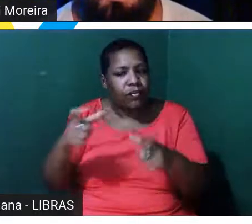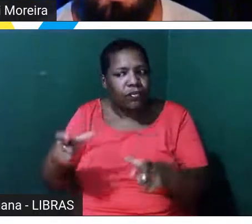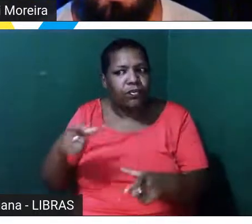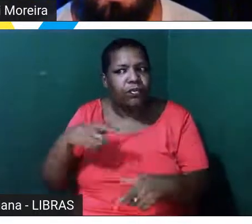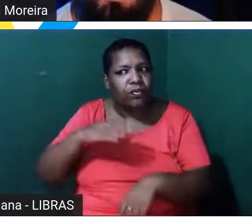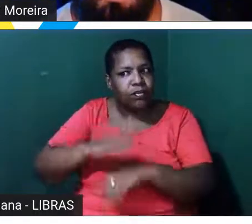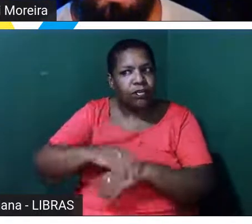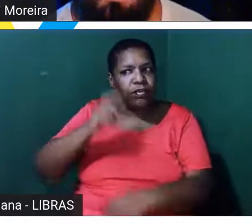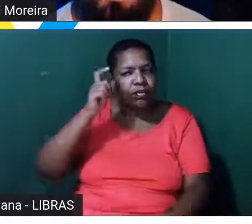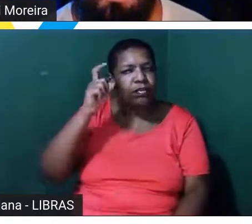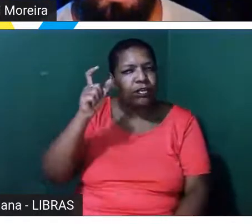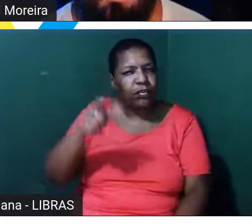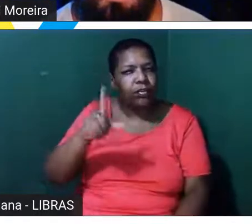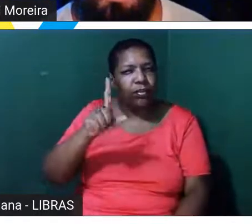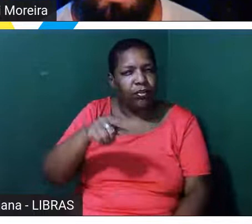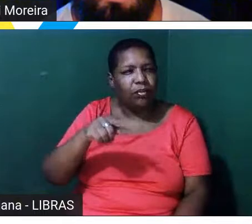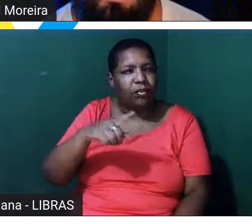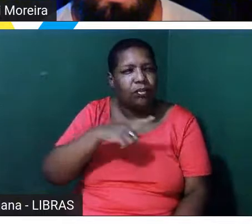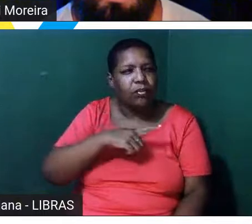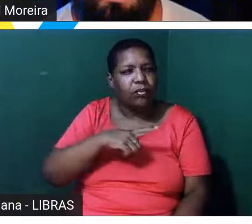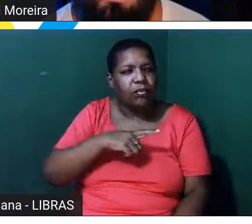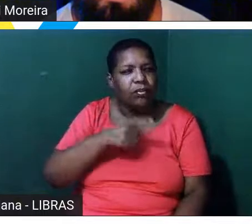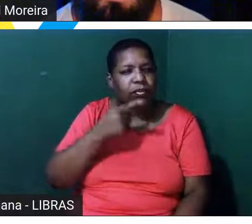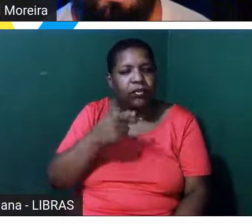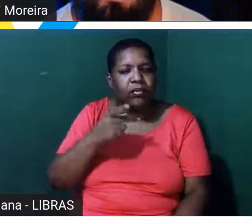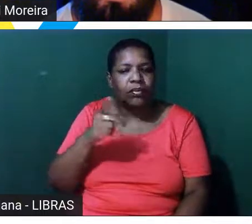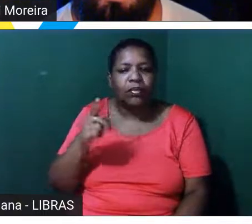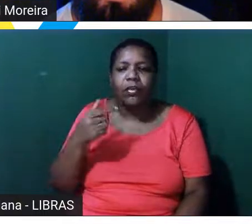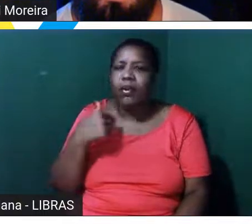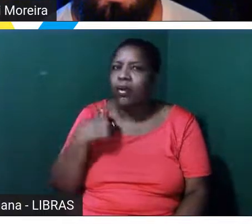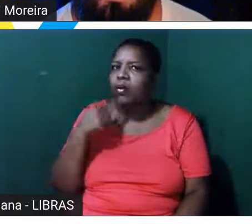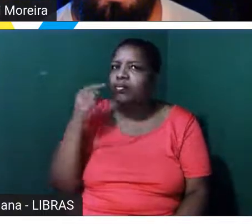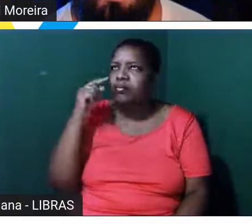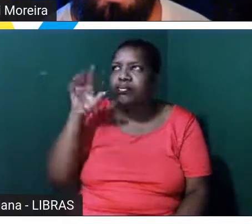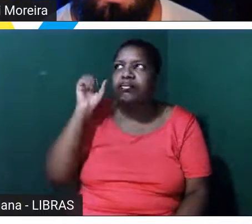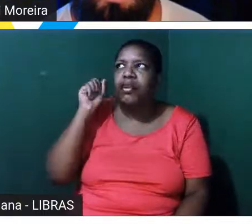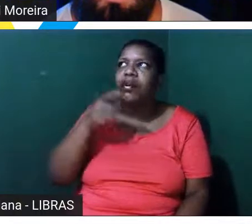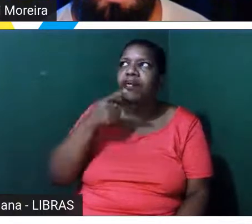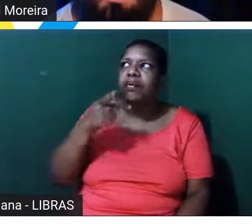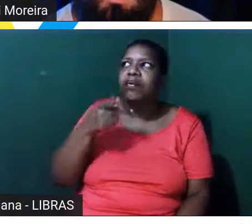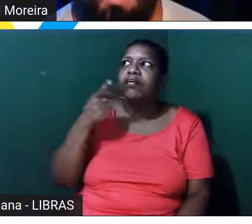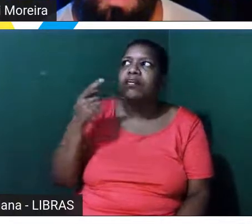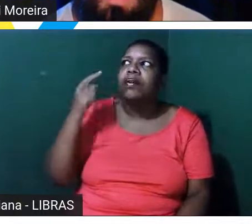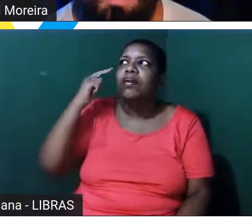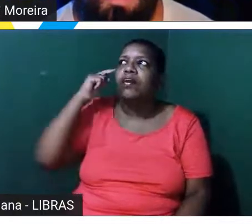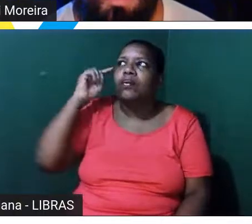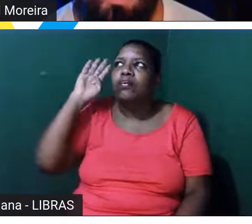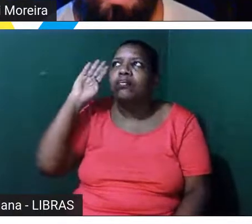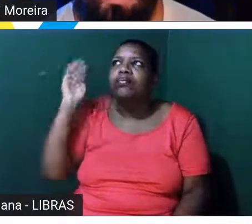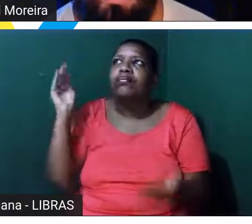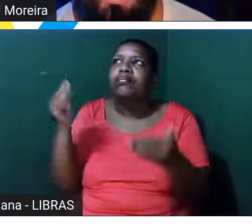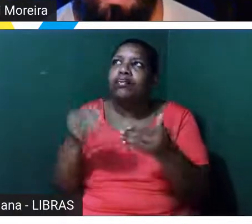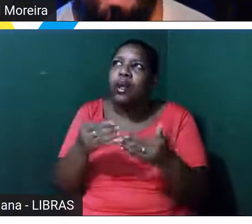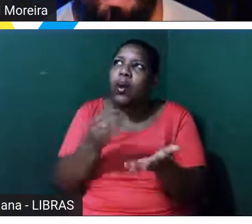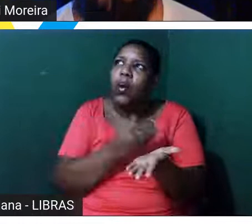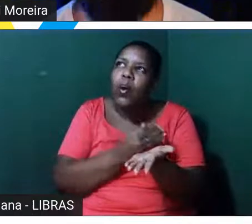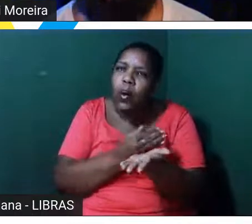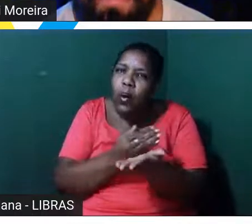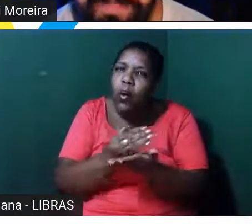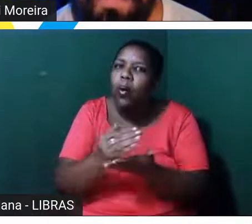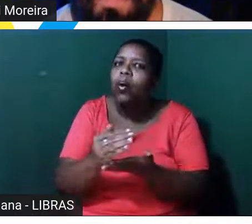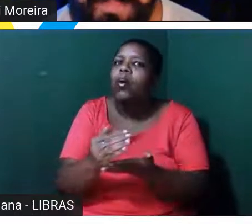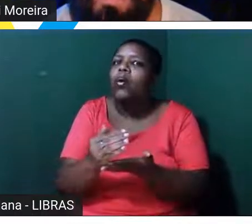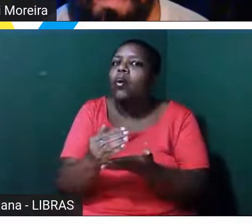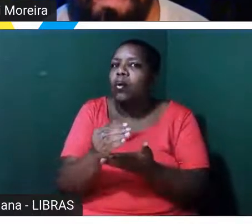mais interessante em um e ouvindo você falar se eu voltei muita essa minha origem esse Verde